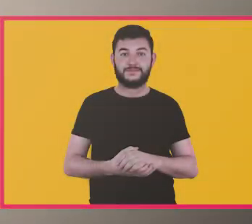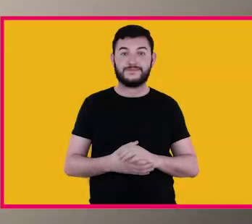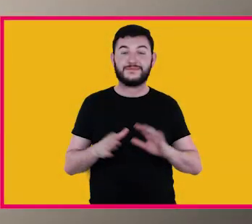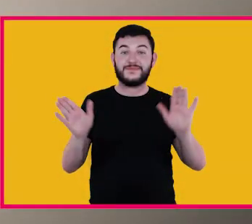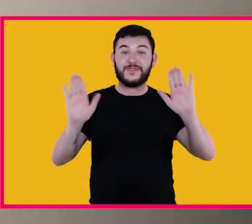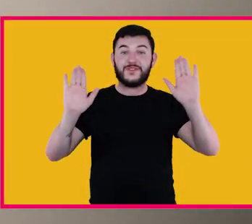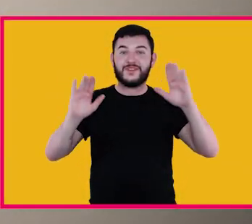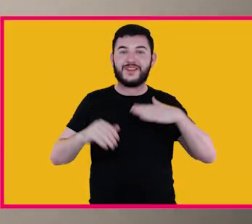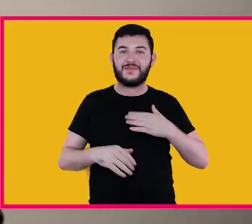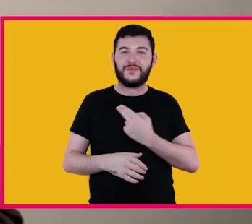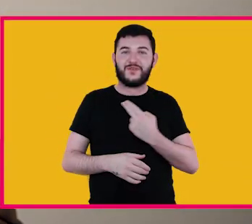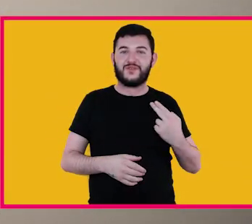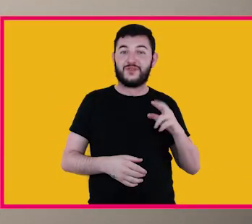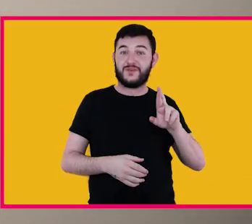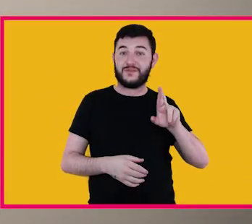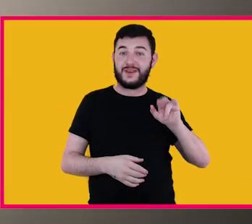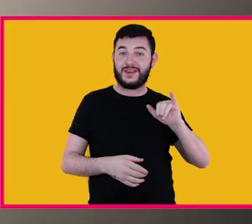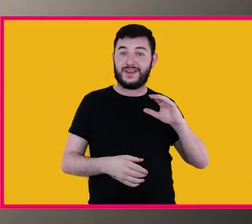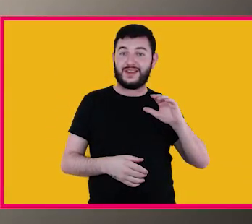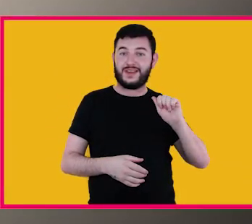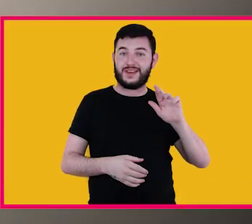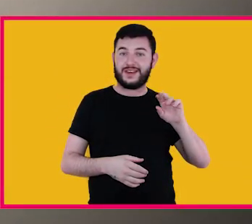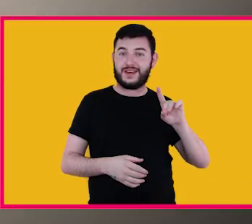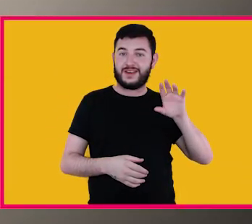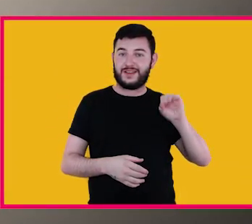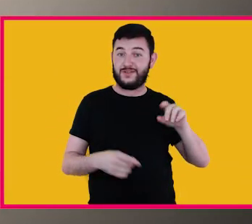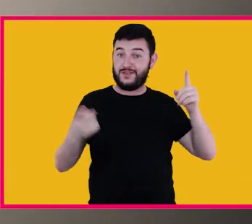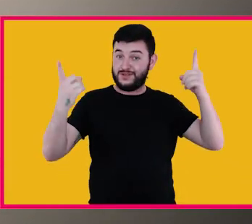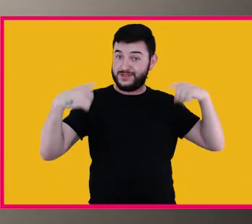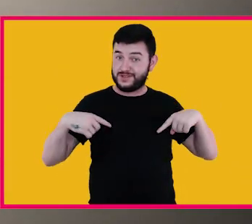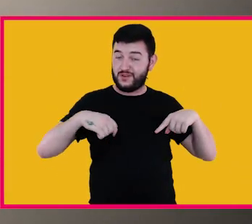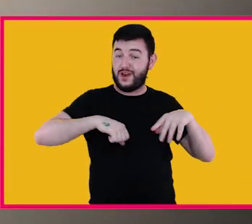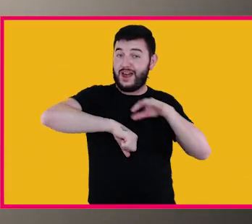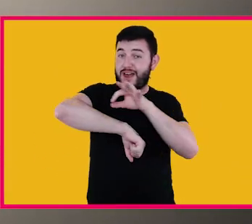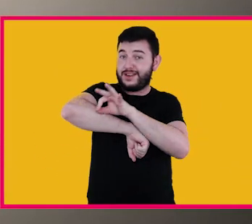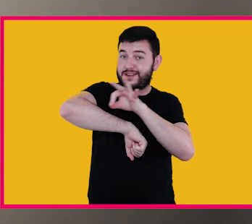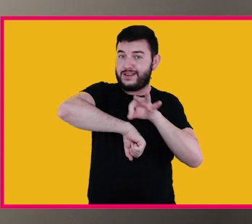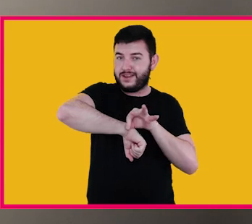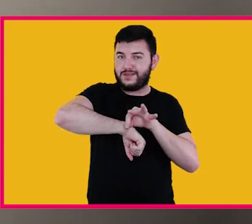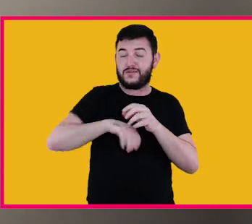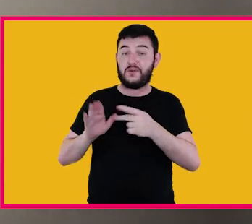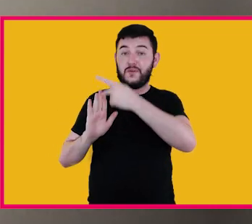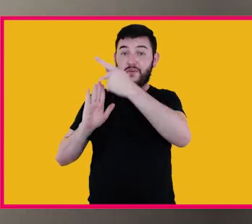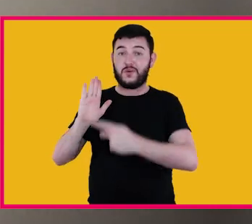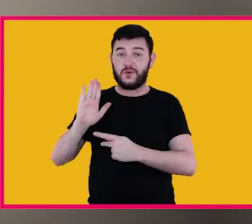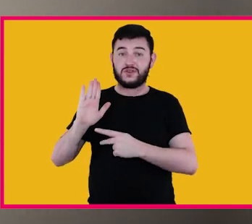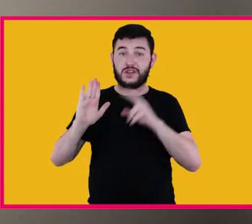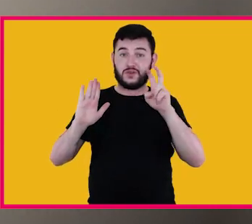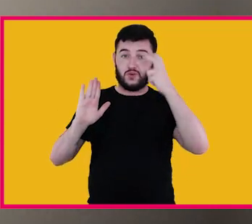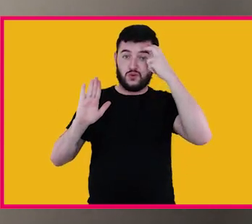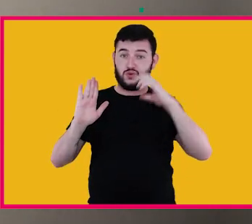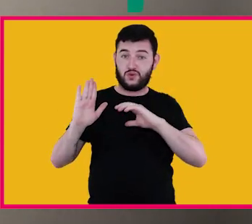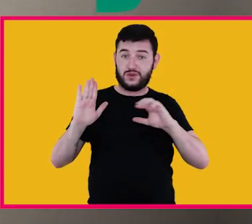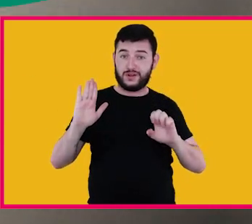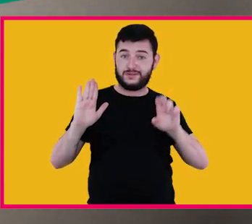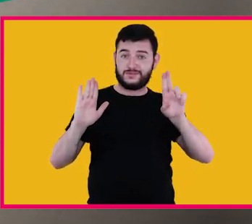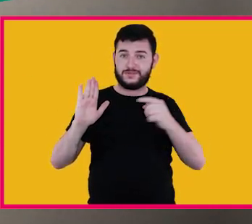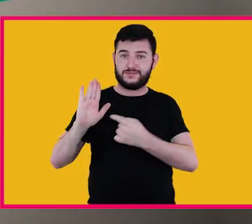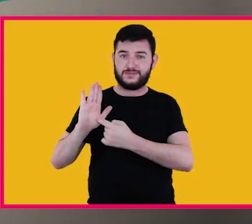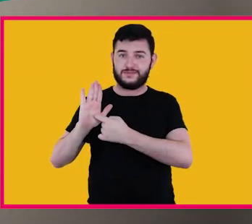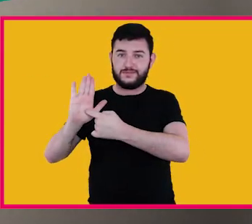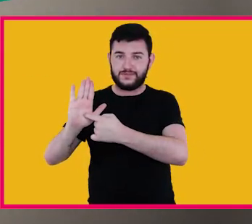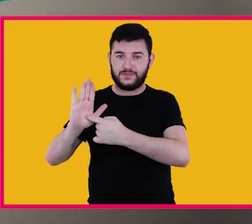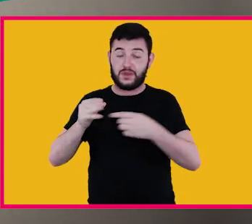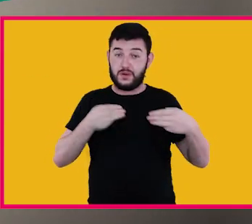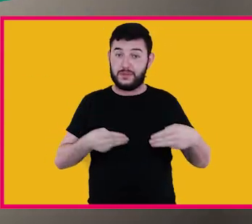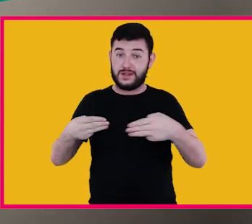Olá, meu nome é Ricardo Teodoro, eu sou arquiteto urbanista e estou aqui para apresentar para vocês o projeto do Céu da Cultura. Esse projeto foi desenvolvido conjuntamente por mim e pelo arquiteto